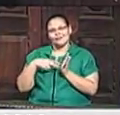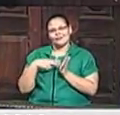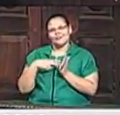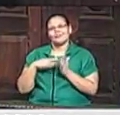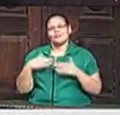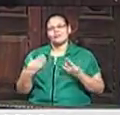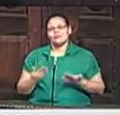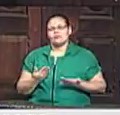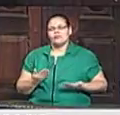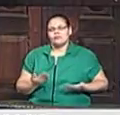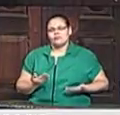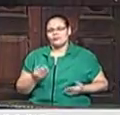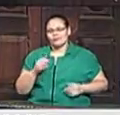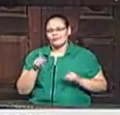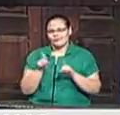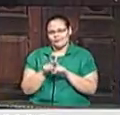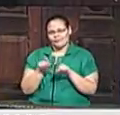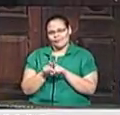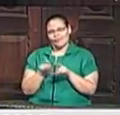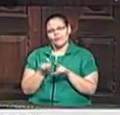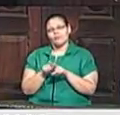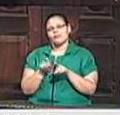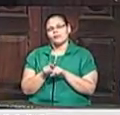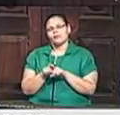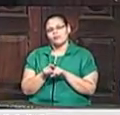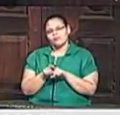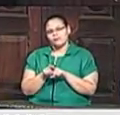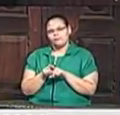Quanto ao mérito, também